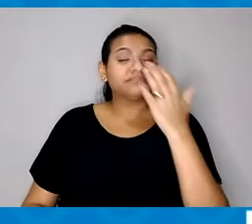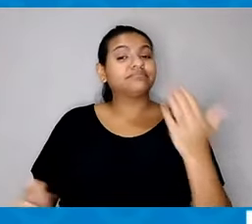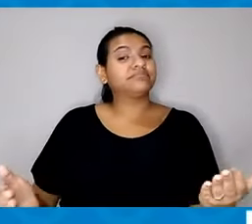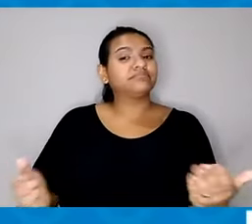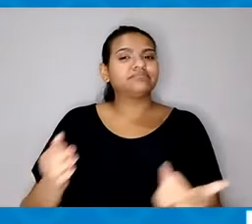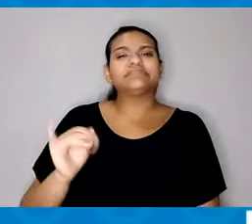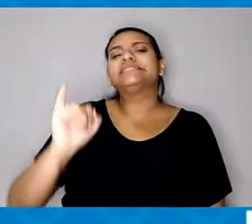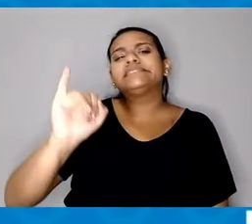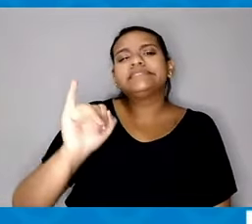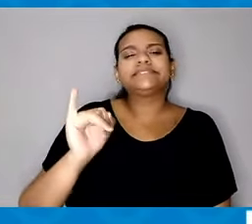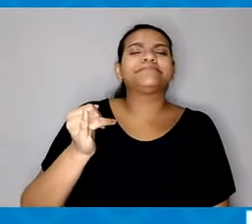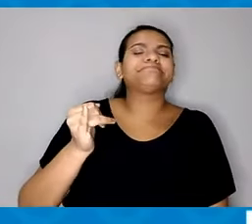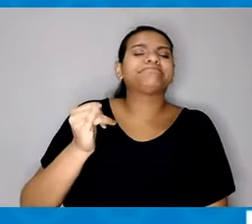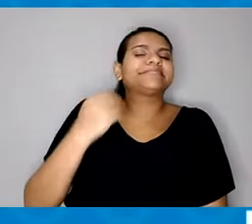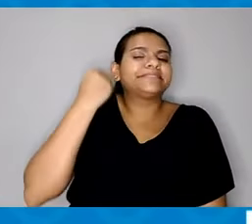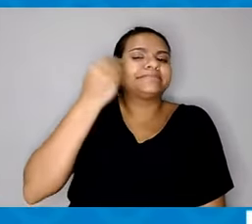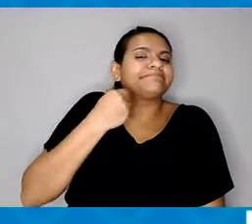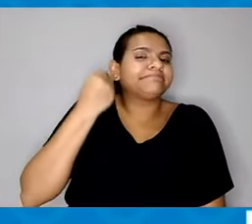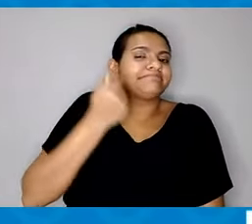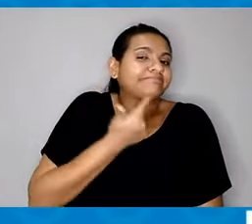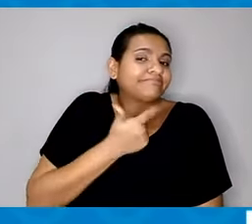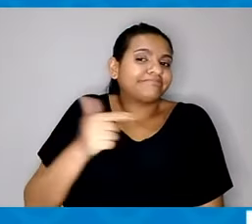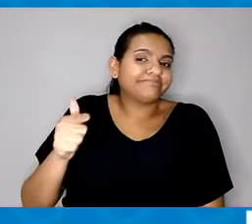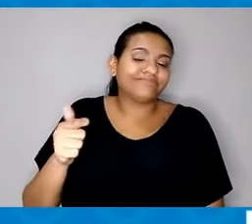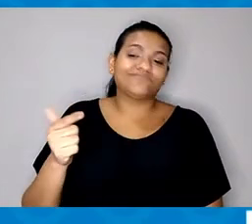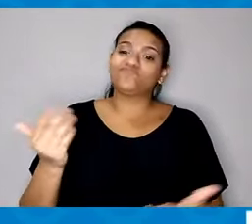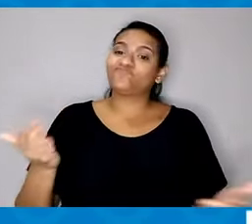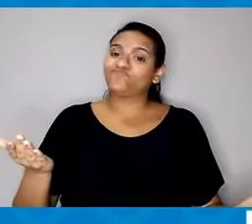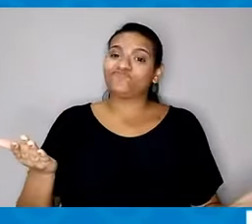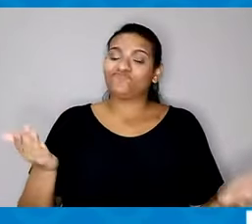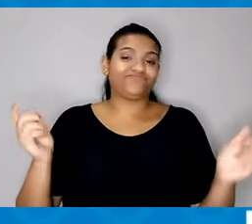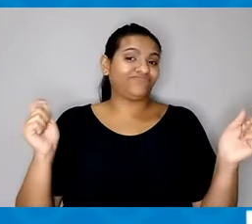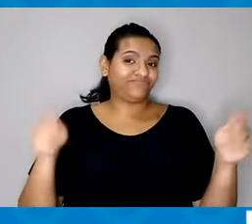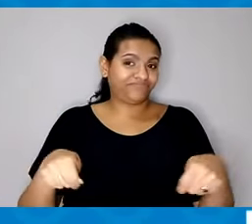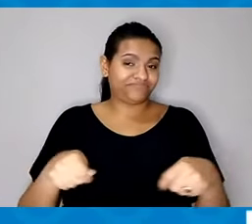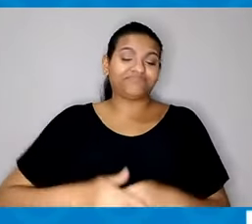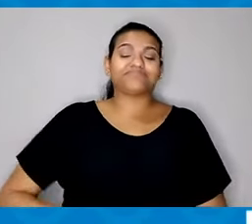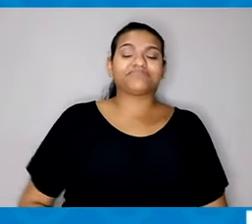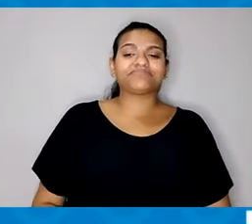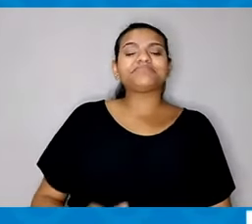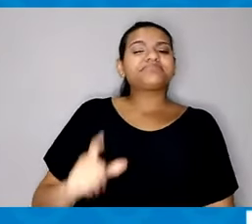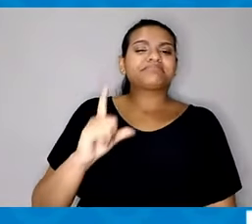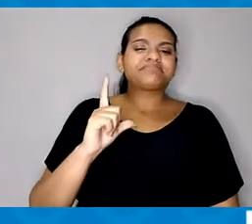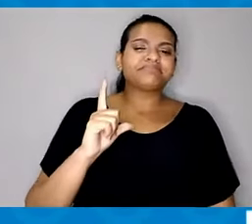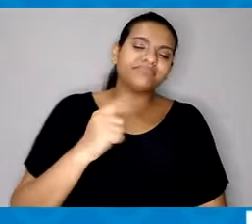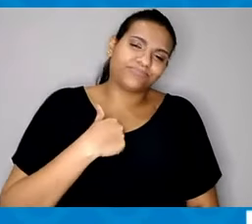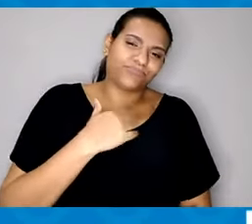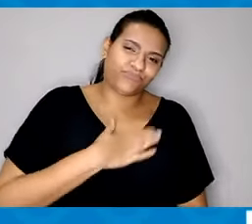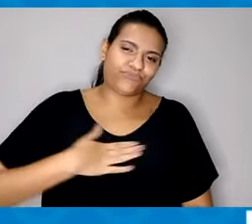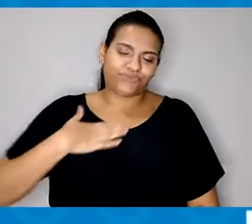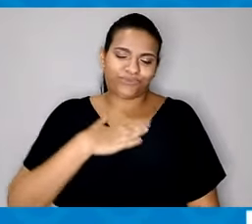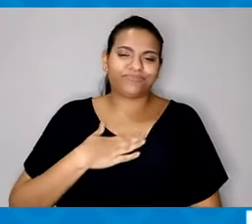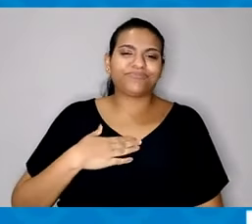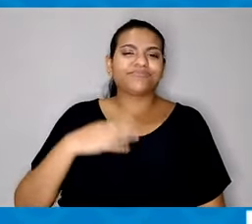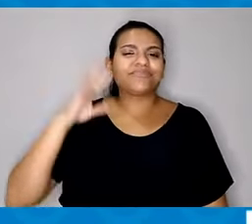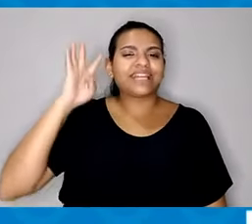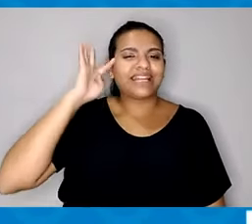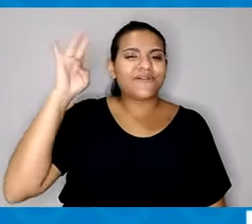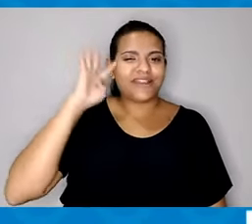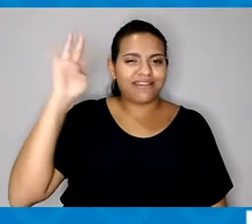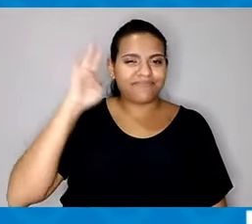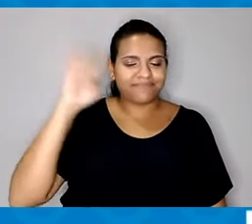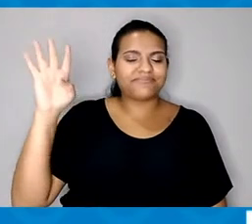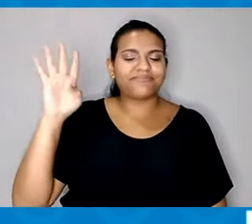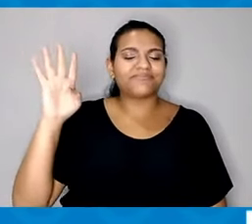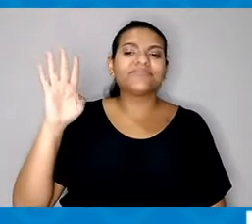professor, professora, tem um negócio chamado solução das três caixas, que eu gosto muito, que é uma teoria sobre